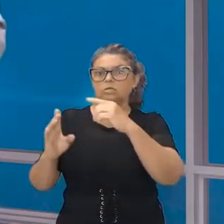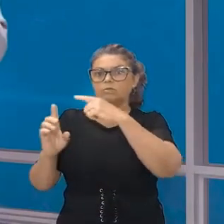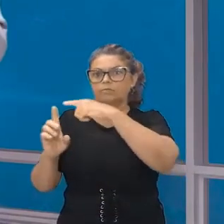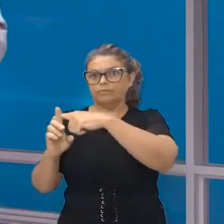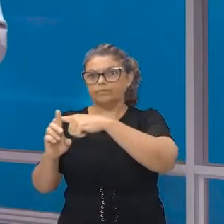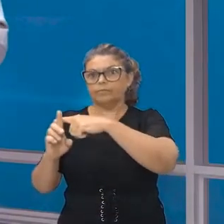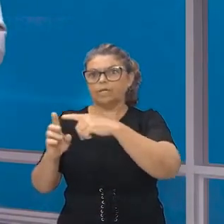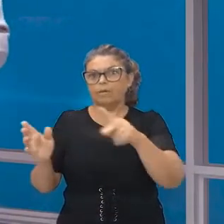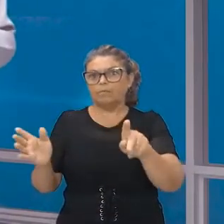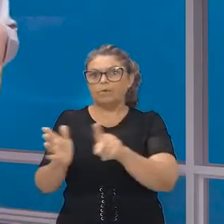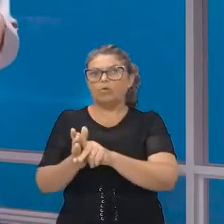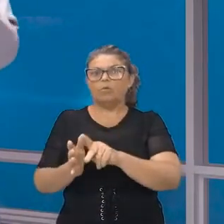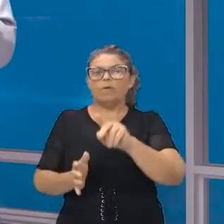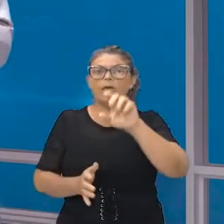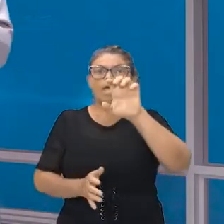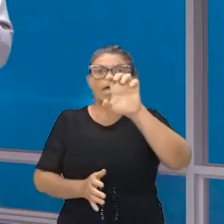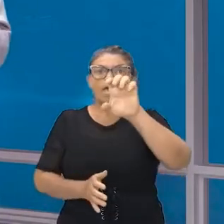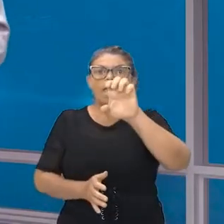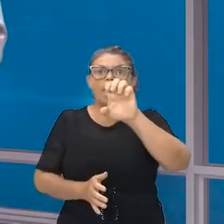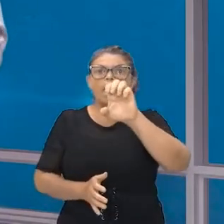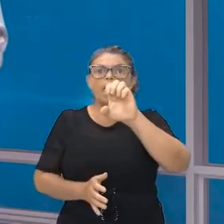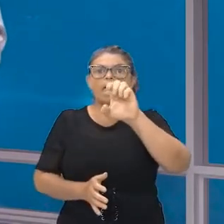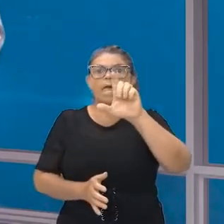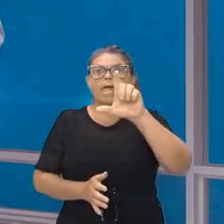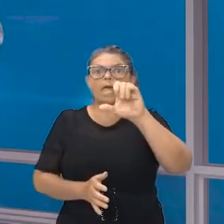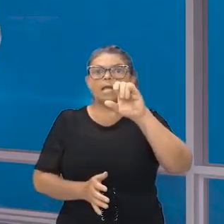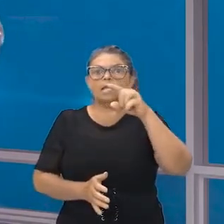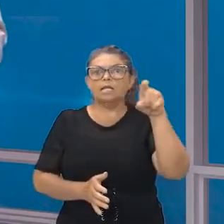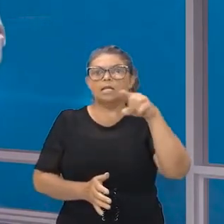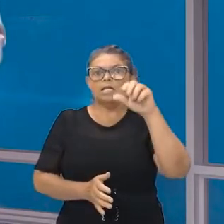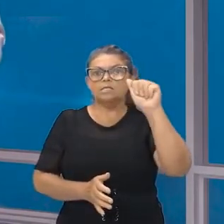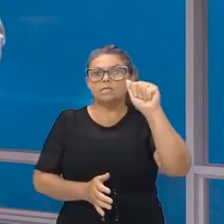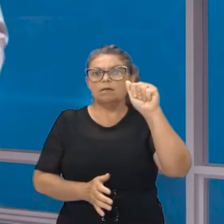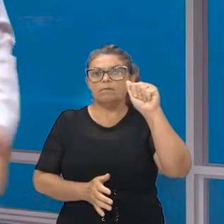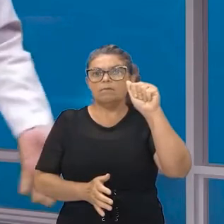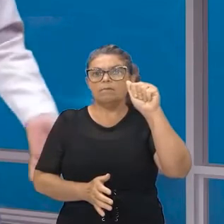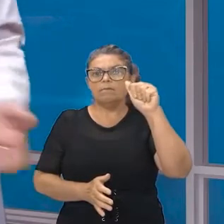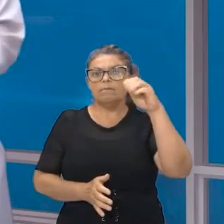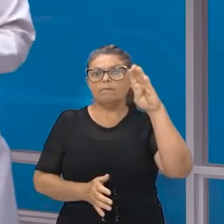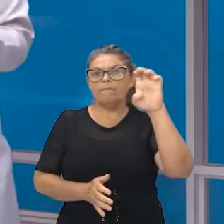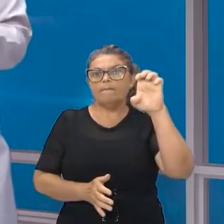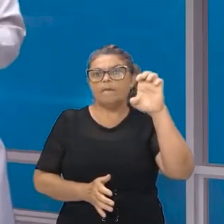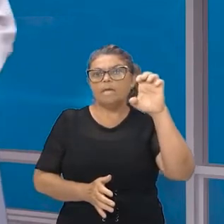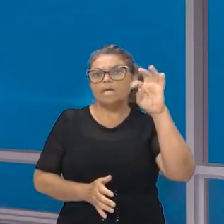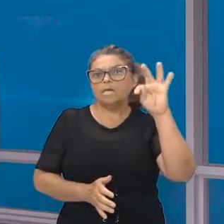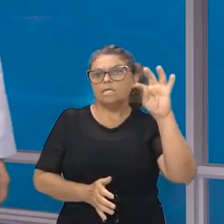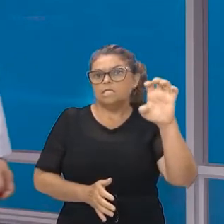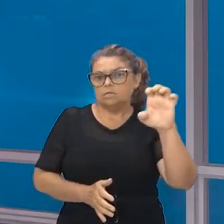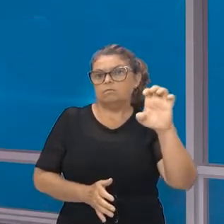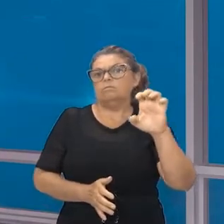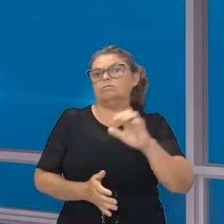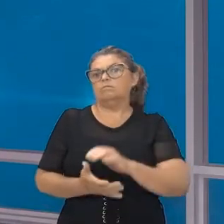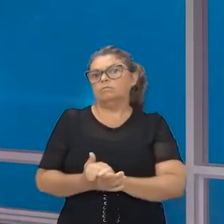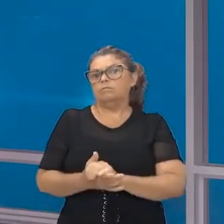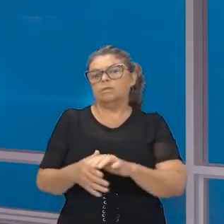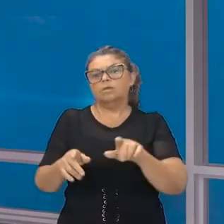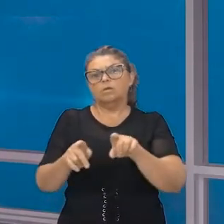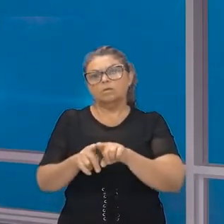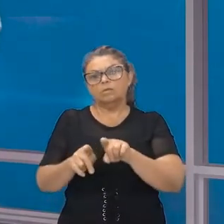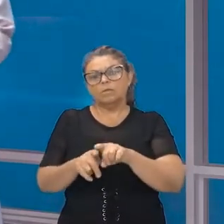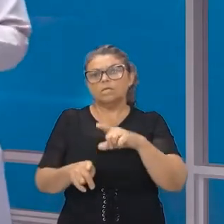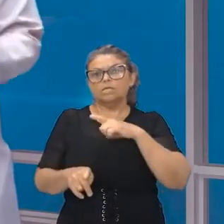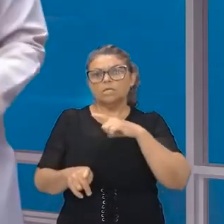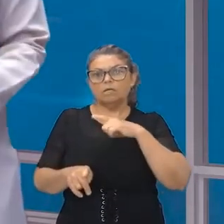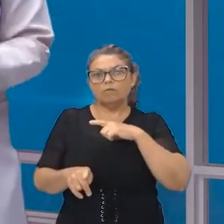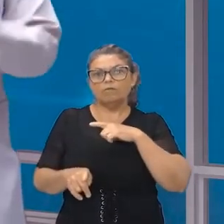Católica não ficou parada, iniciou a Reforma Católica ou Contra-Reforma. Inácio de Loyola criou a Companhia de